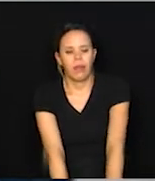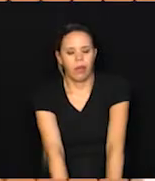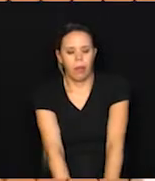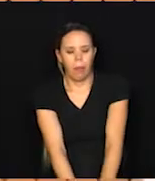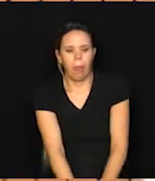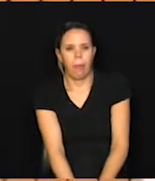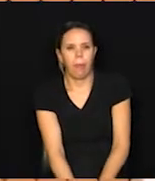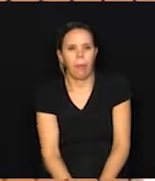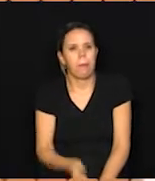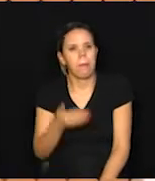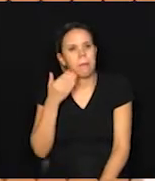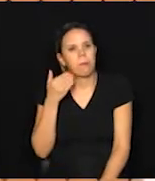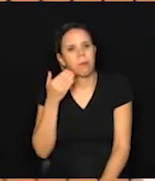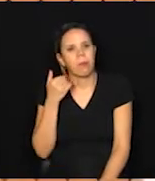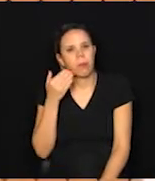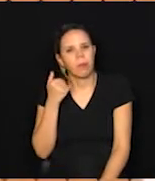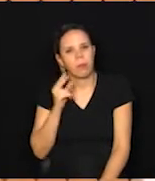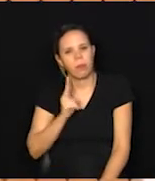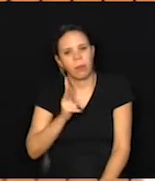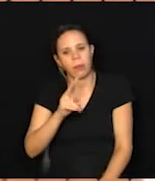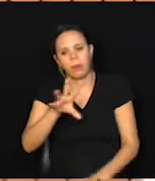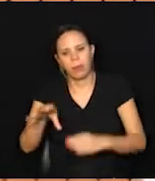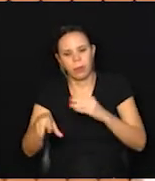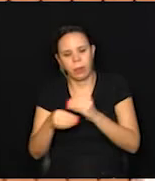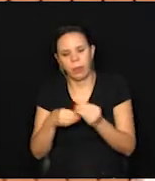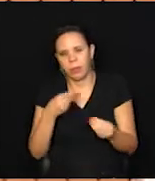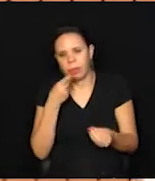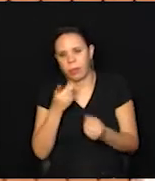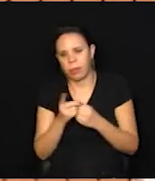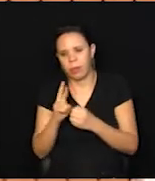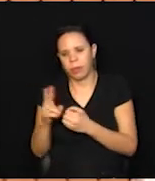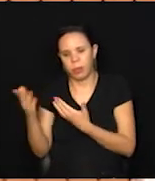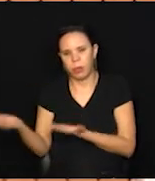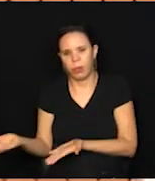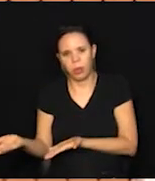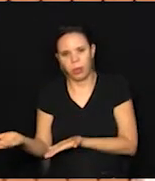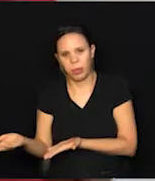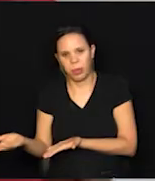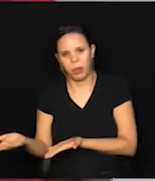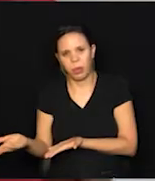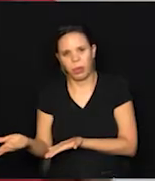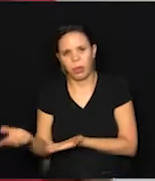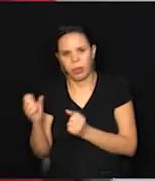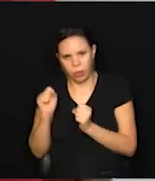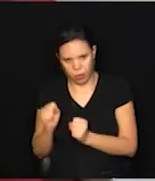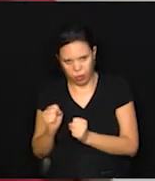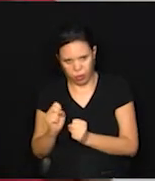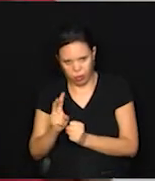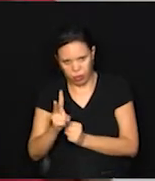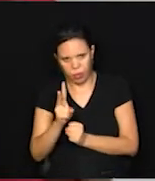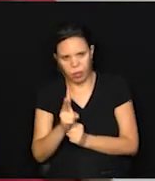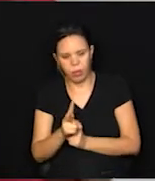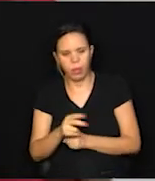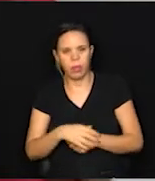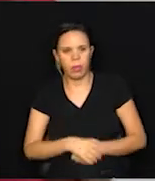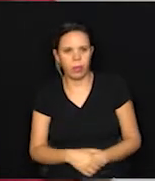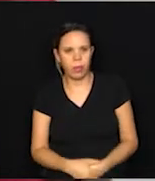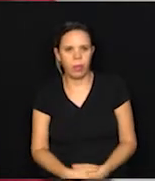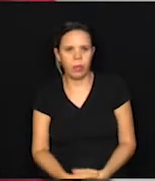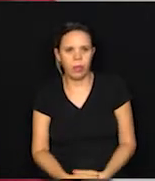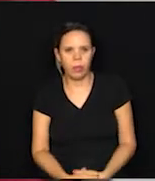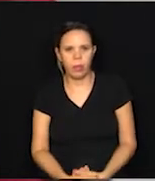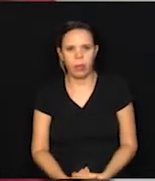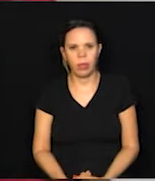Eu vou aproveitar então o gancho e vou complementar a fala do doutor. Do doutor Sérgio, posso em seguida? Tudo